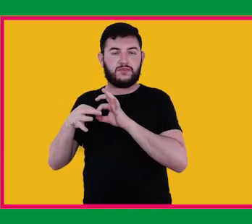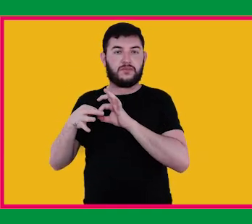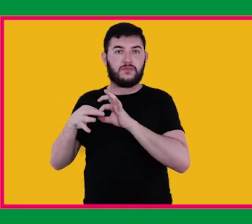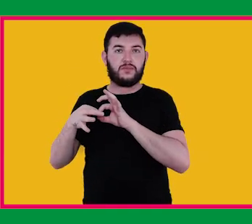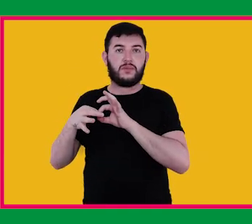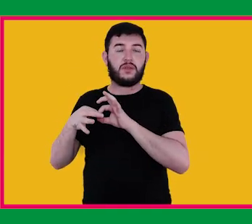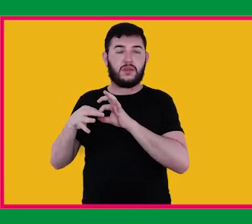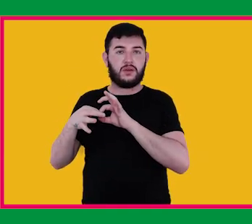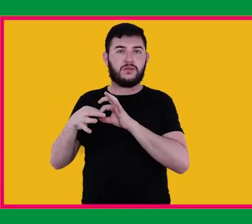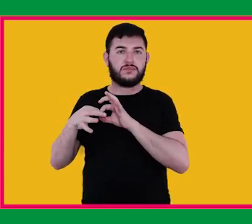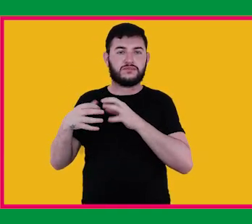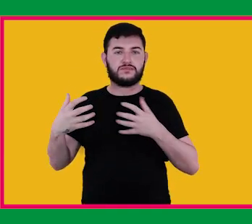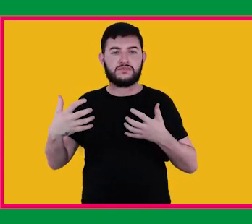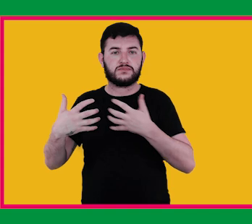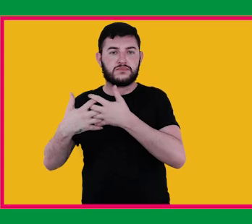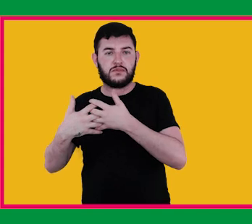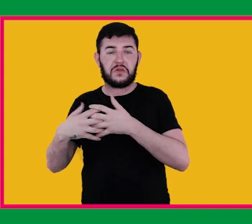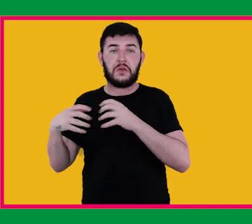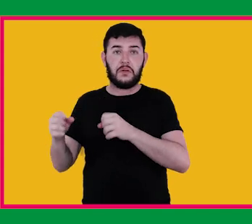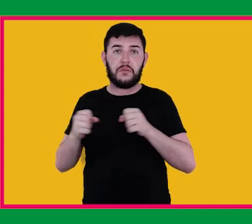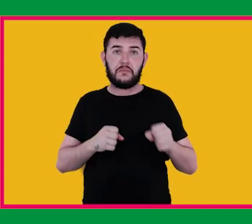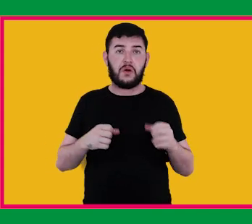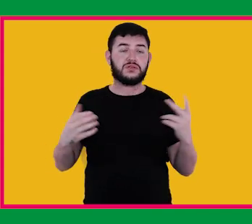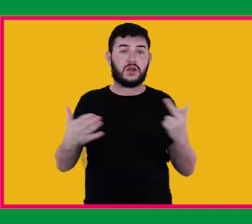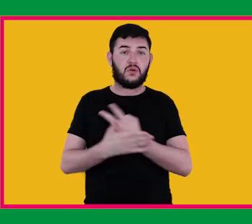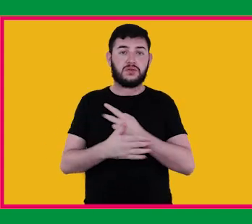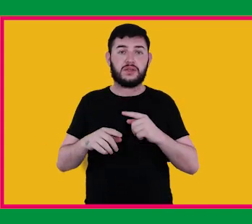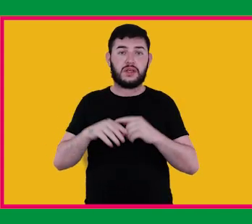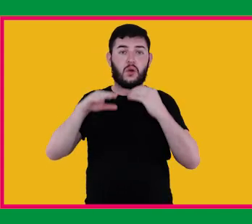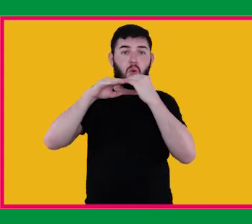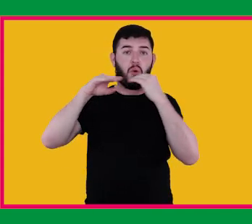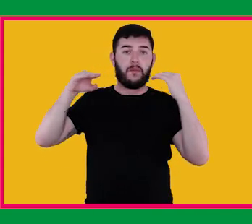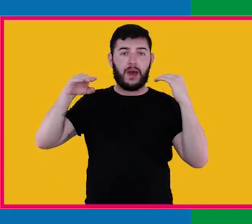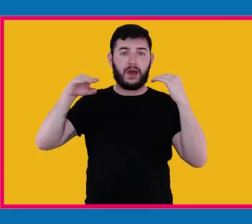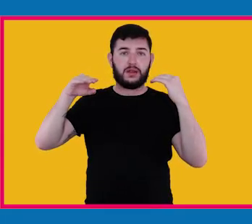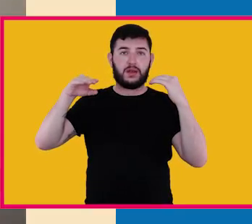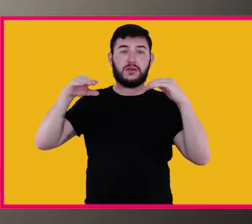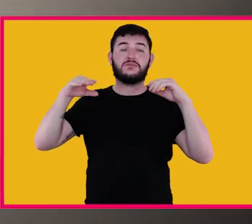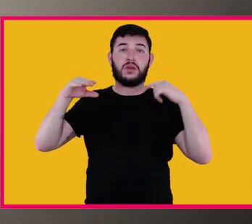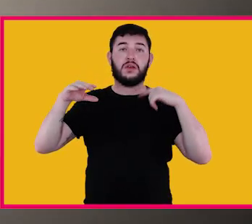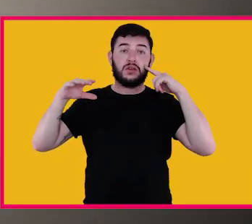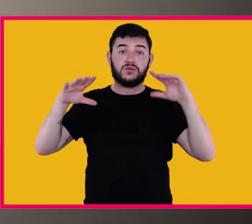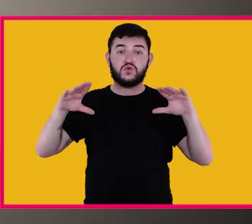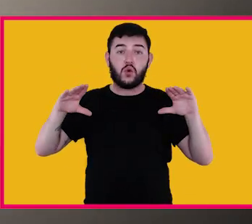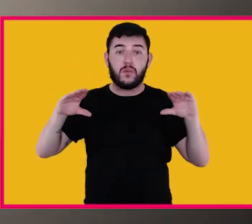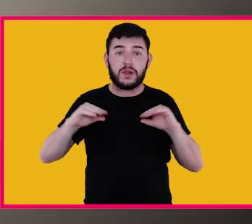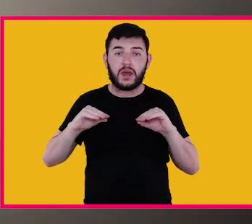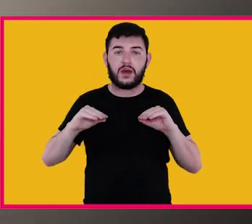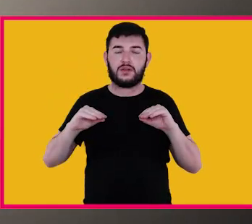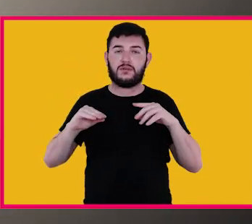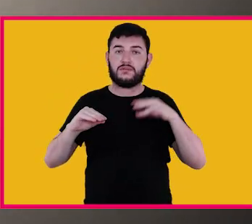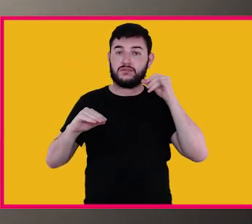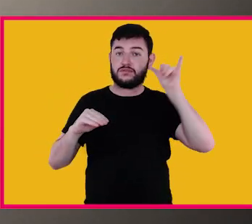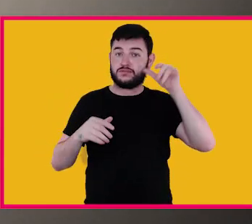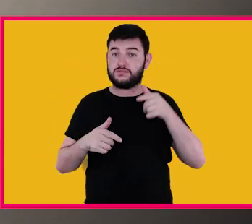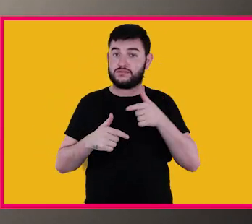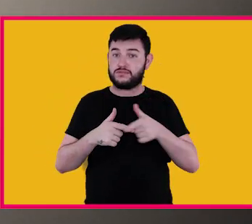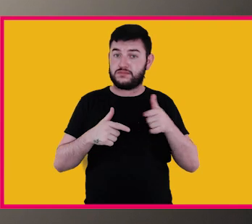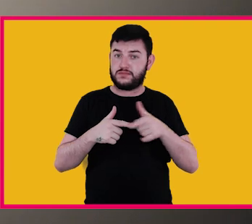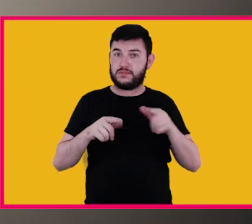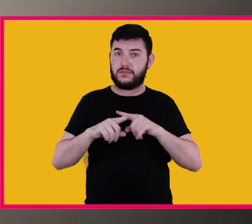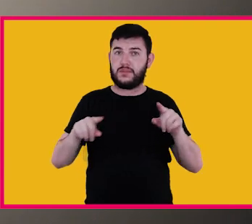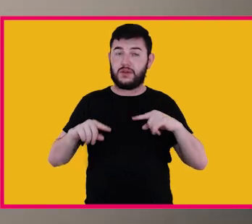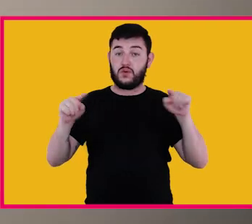módulos pode se dar de forma coberta e sombreada por 4 diferentes pontos do projeto. A forma mais compacta e que melhor funciona para